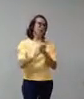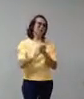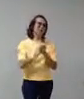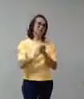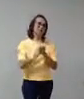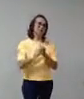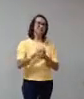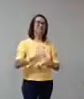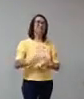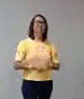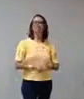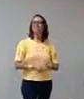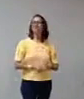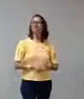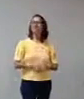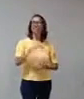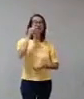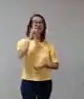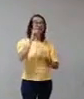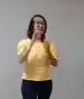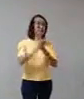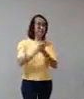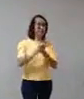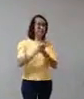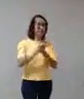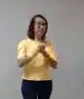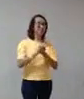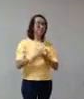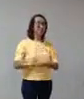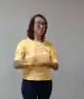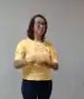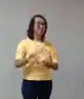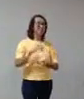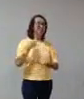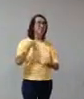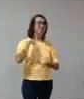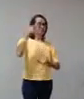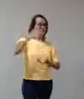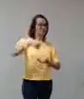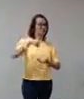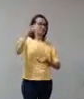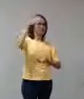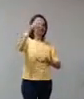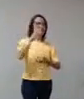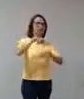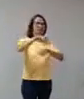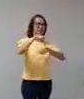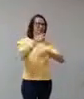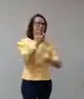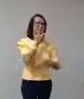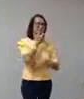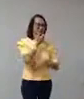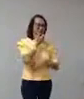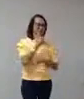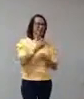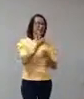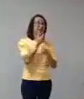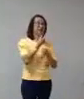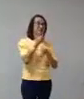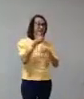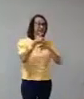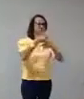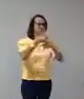exposição. A esposa dele, agora, quando eu estive de novo na Inglaterra, ele estava fazendo uma exposição a céu aberto sobre,